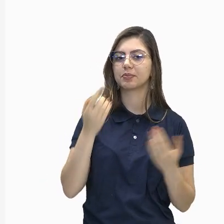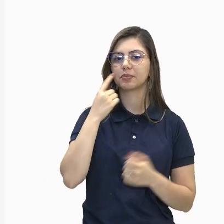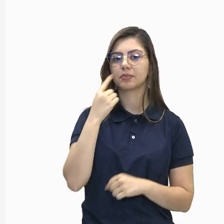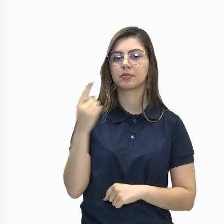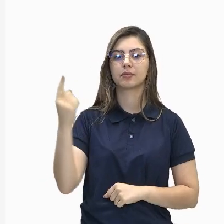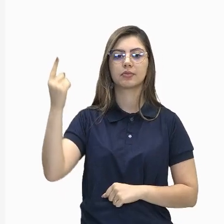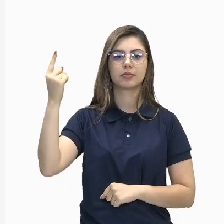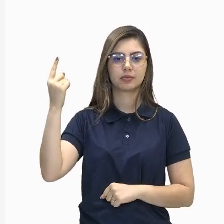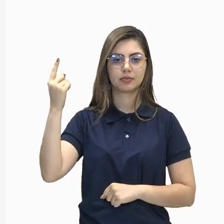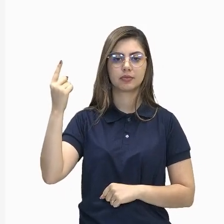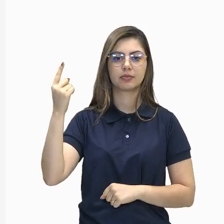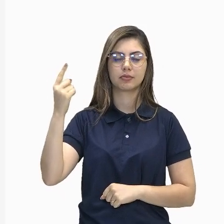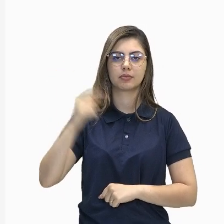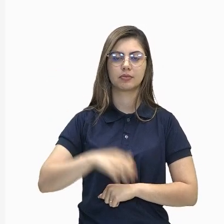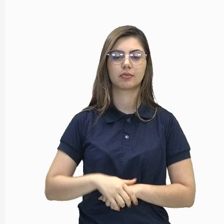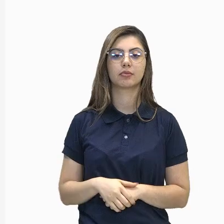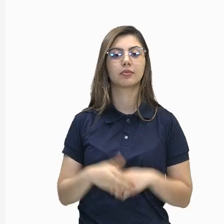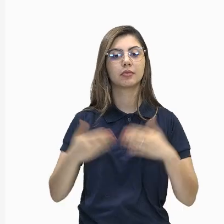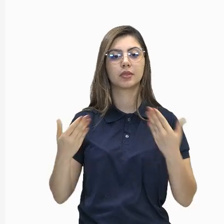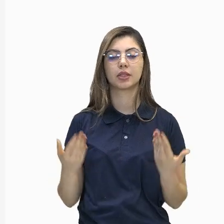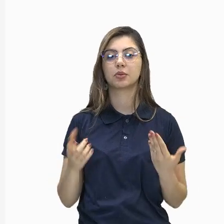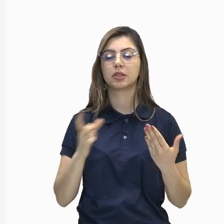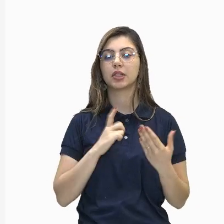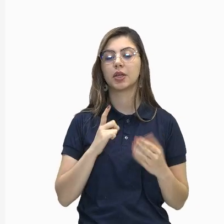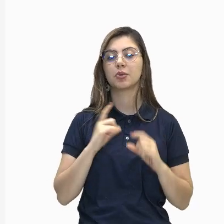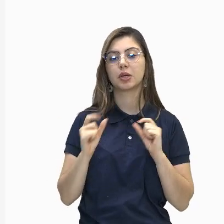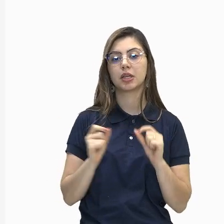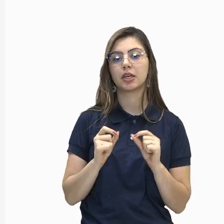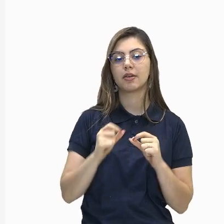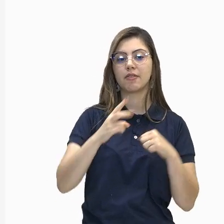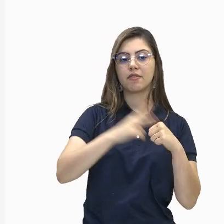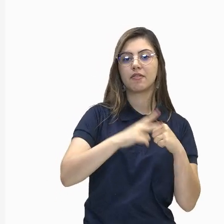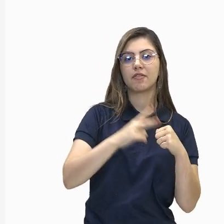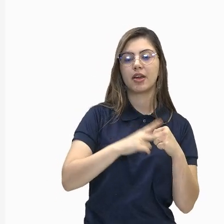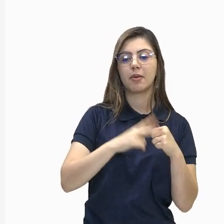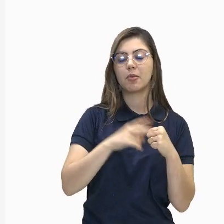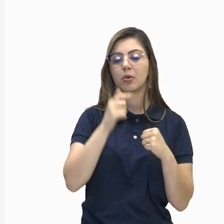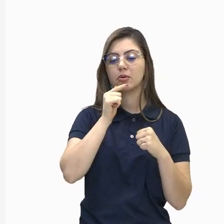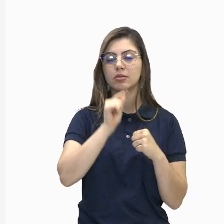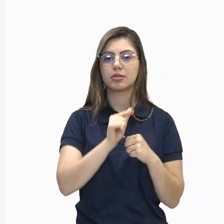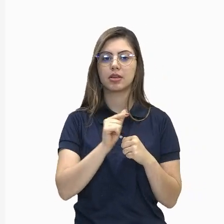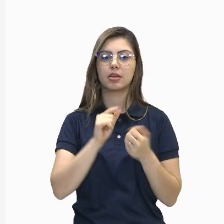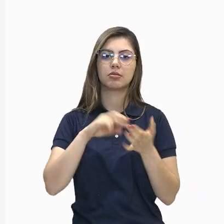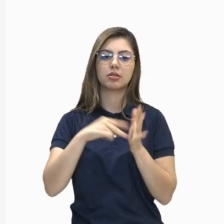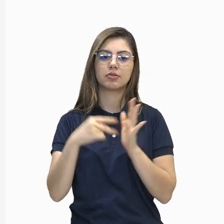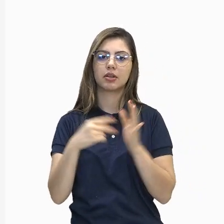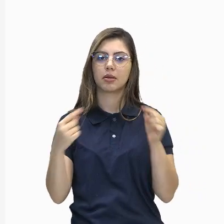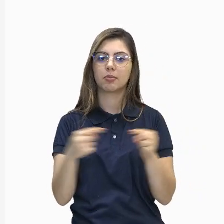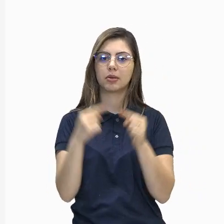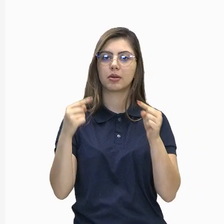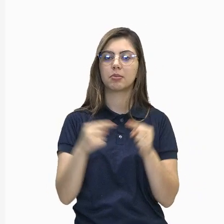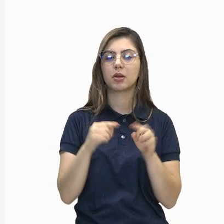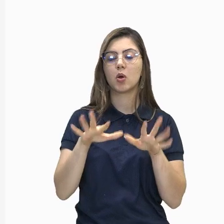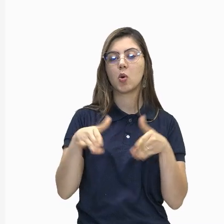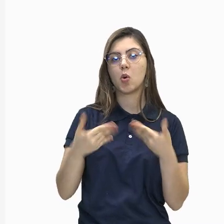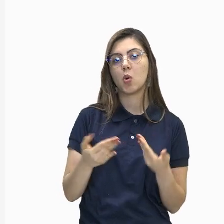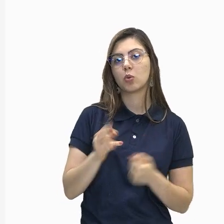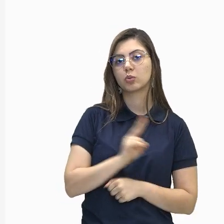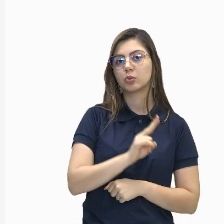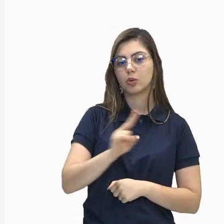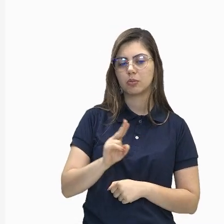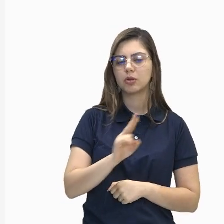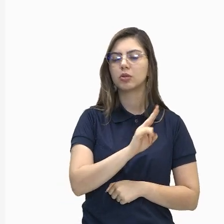que completam o sentido de certos verbos ou nomes. Quando falamos em nomes, estamos falando